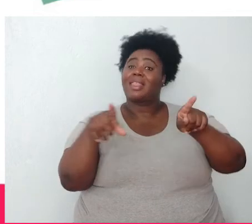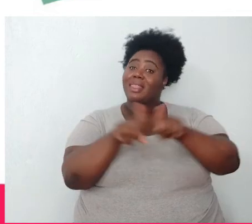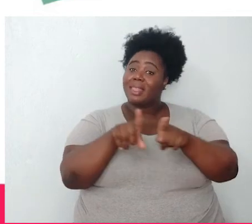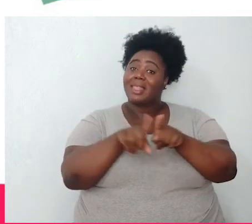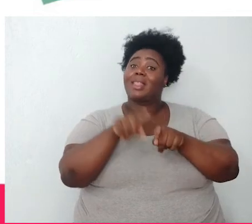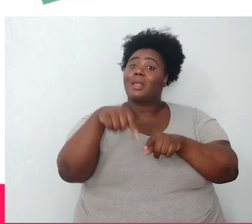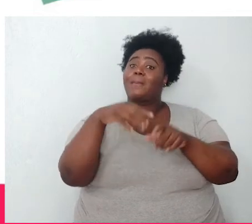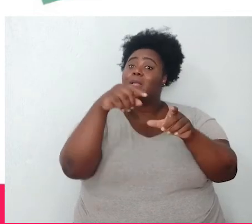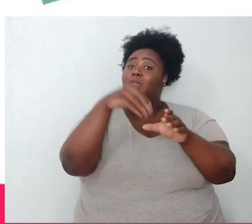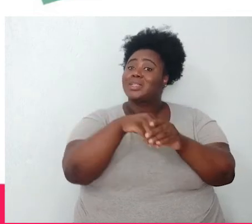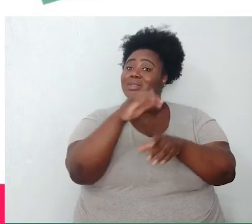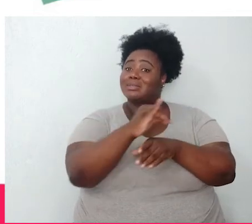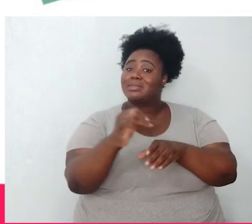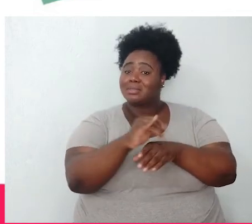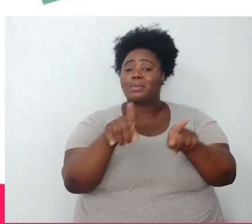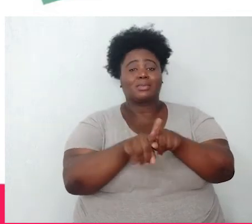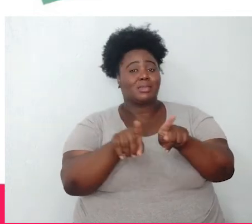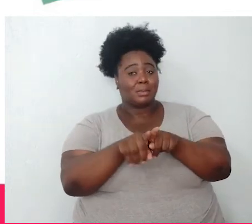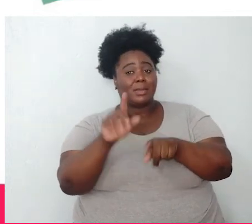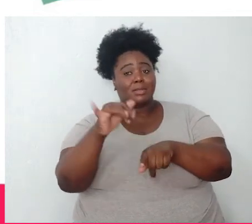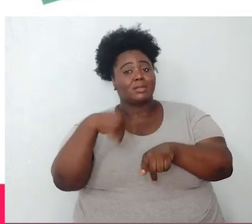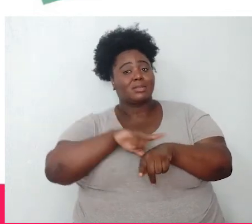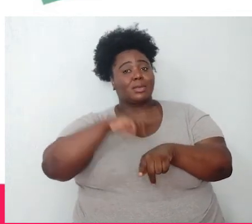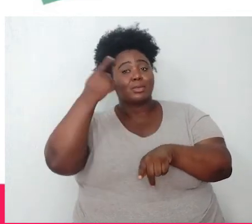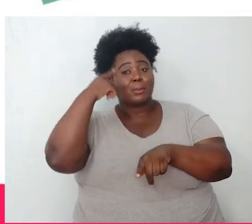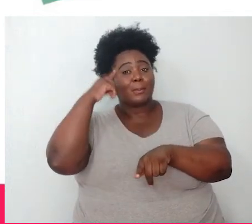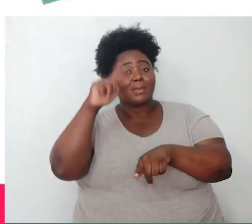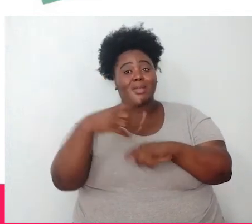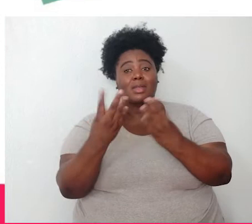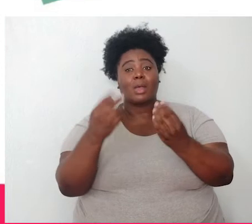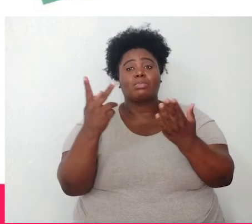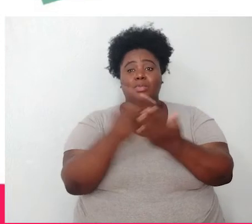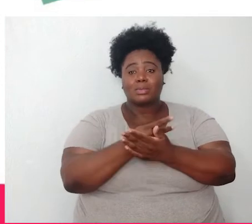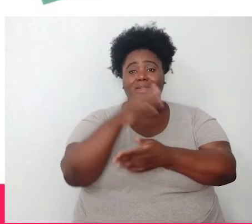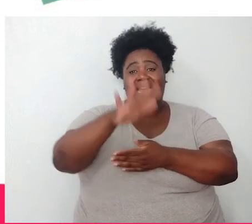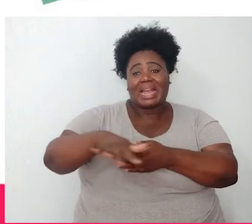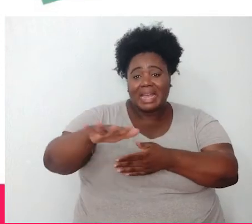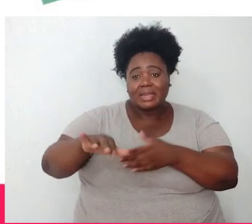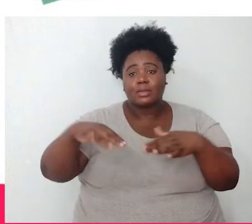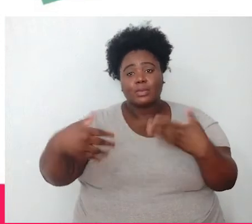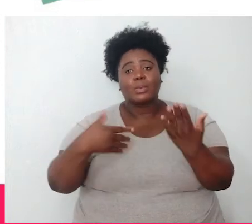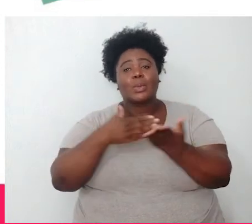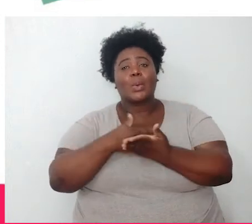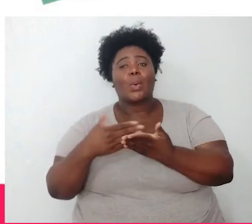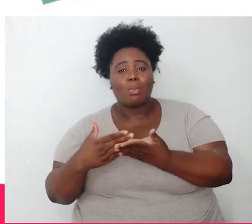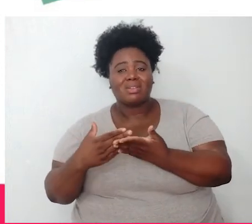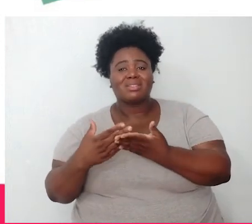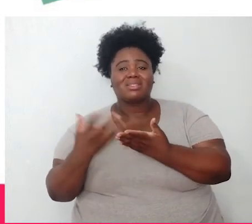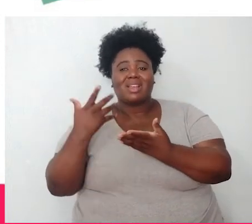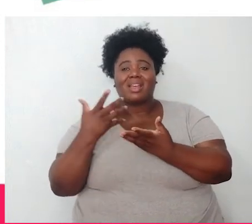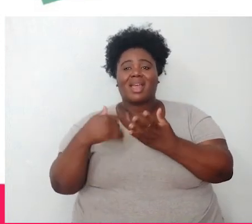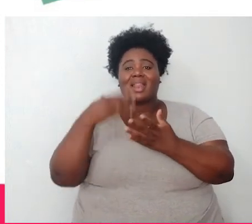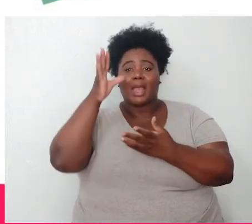também bastante dos espaços institucionais. Se a gente pensar que muitas das vezes a criança, quando começa